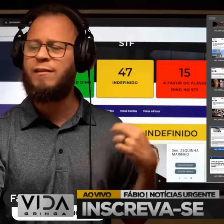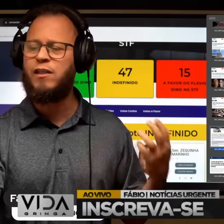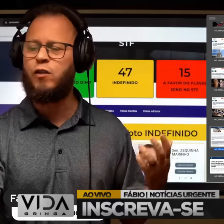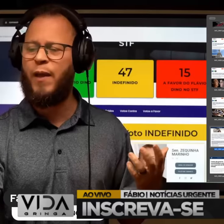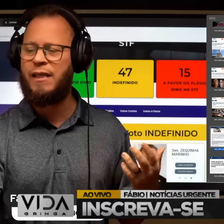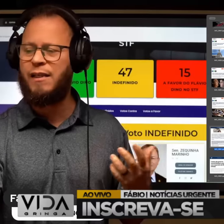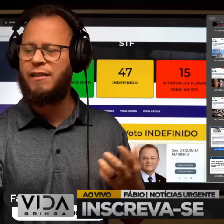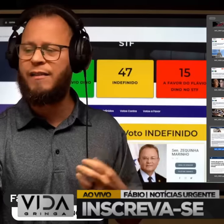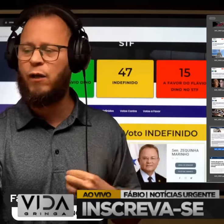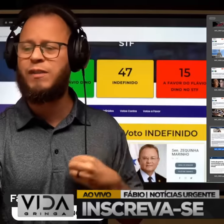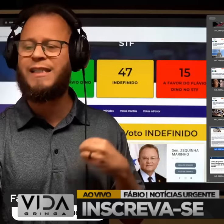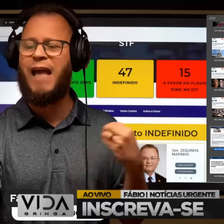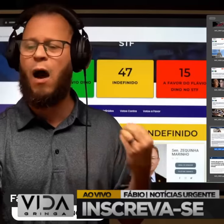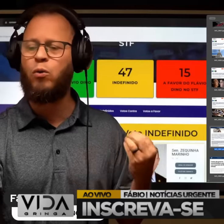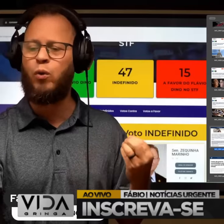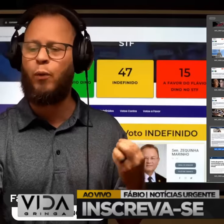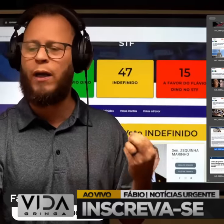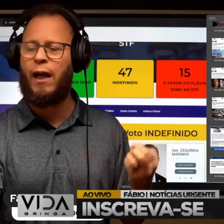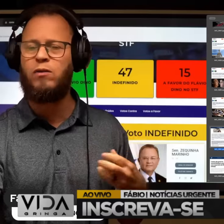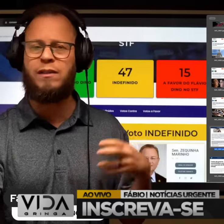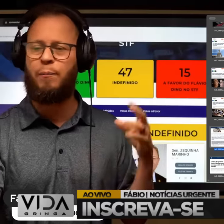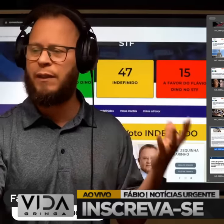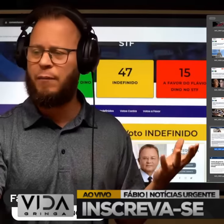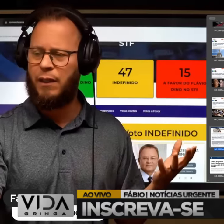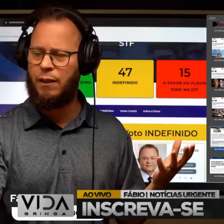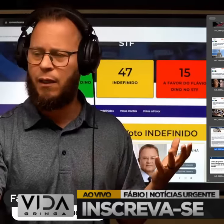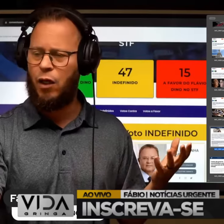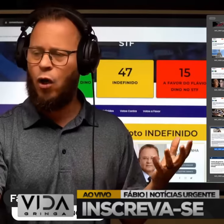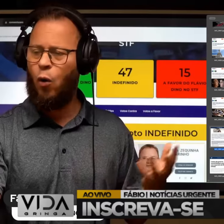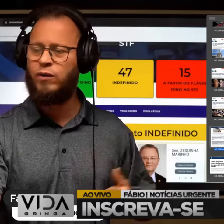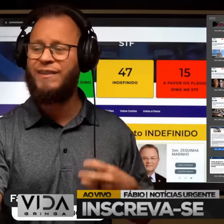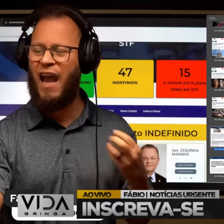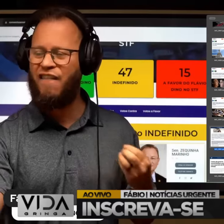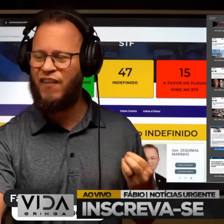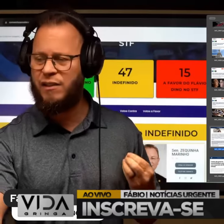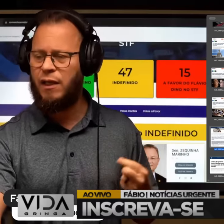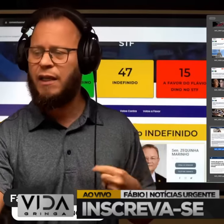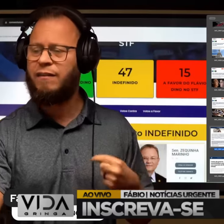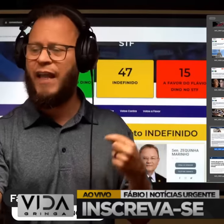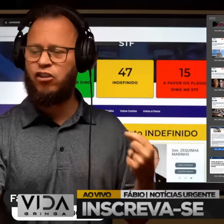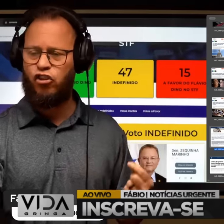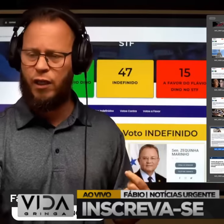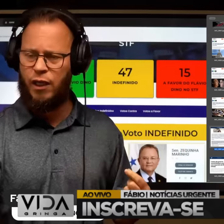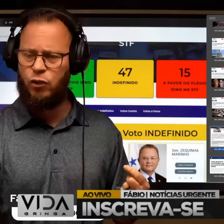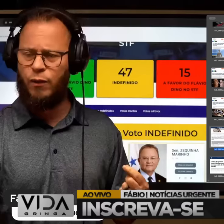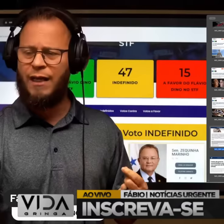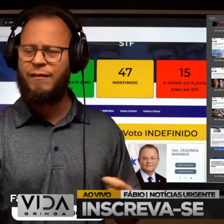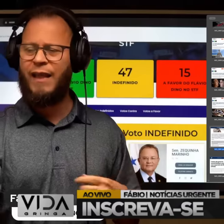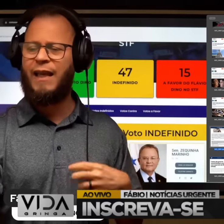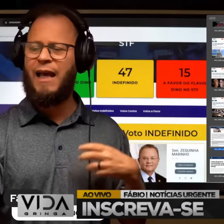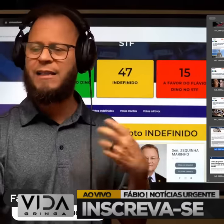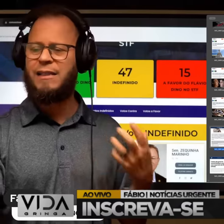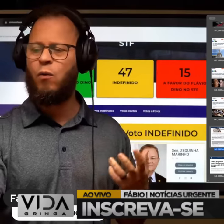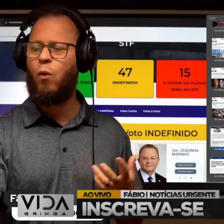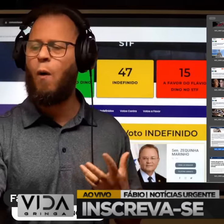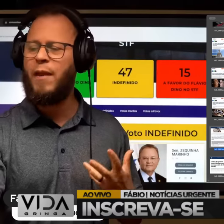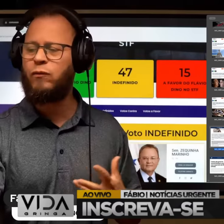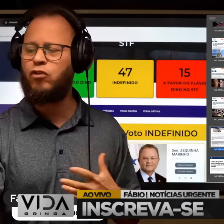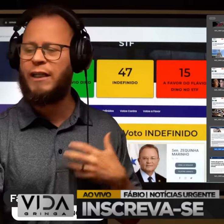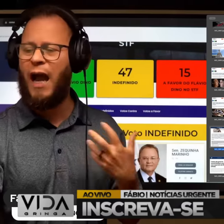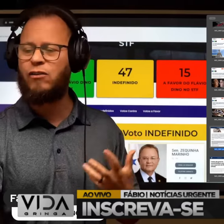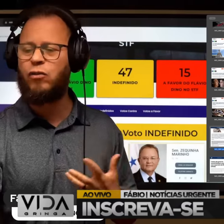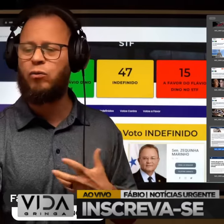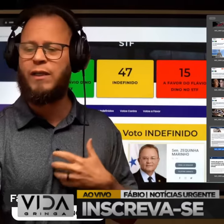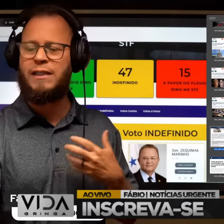as despesas deram um salto por causa da pandemia. O déficit deste ano tem relação com o aumento